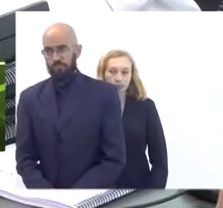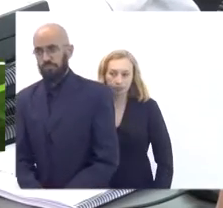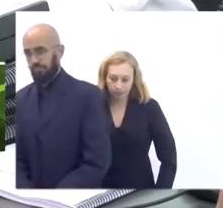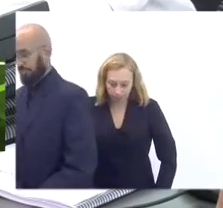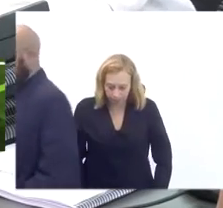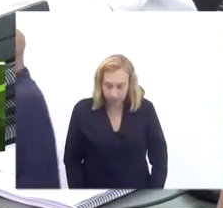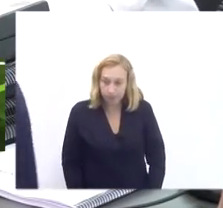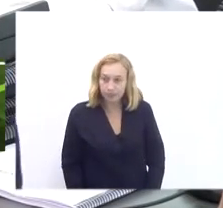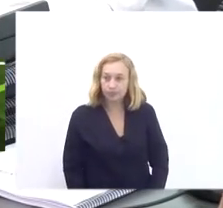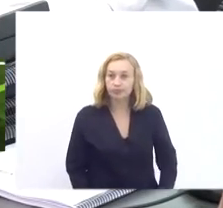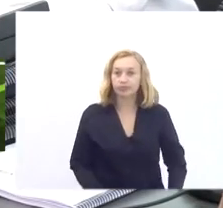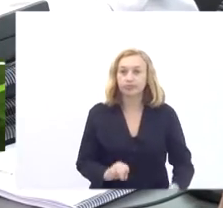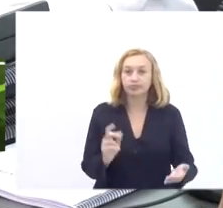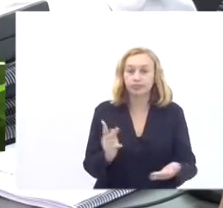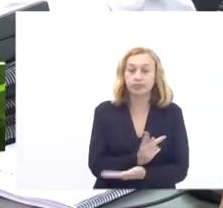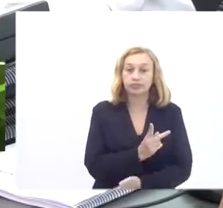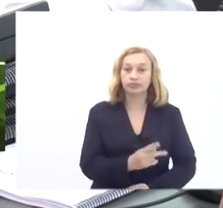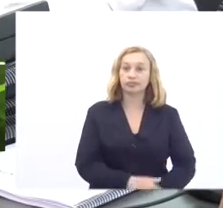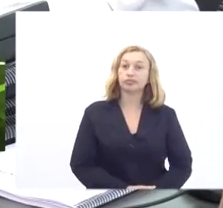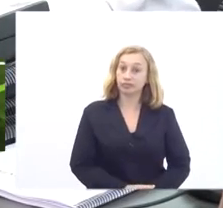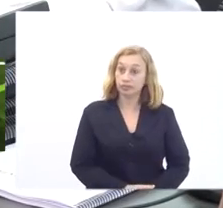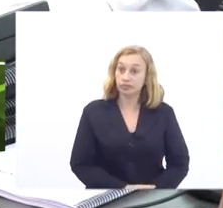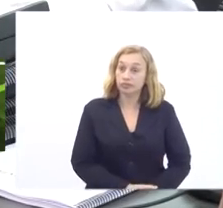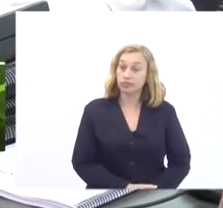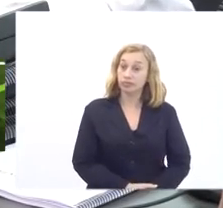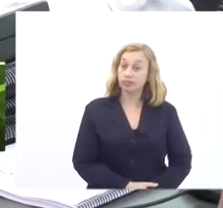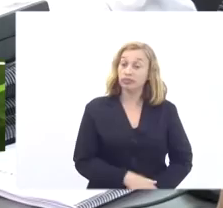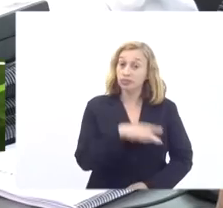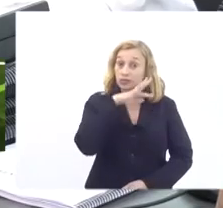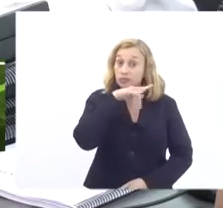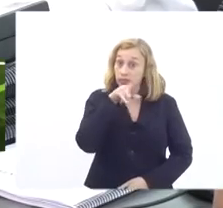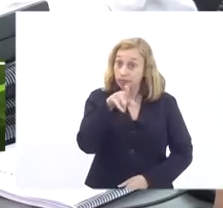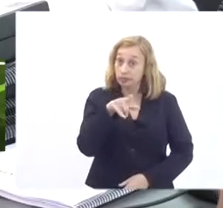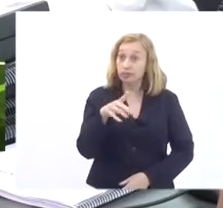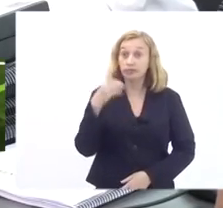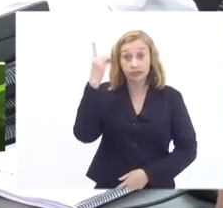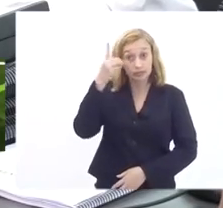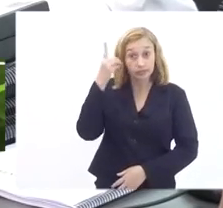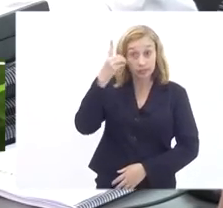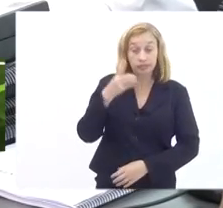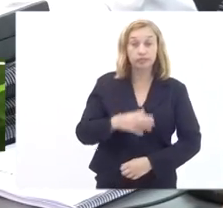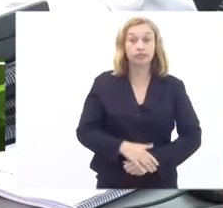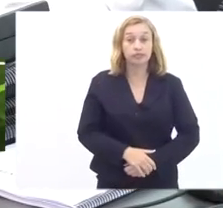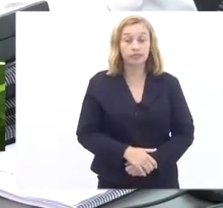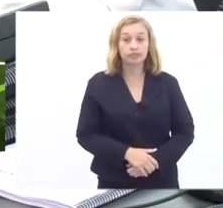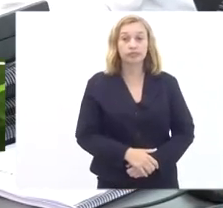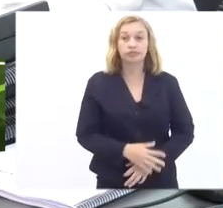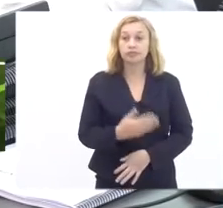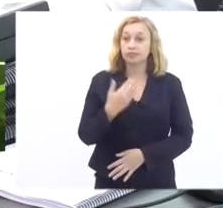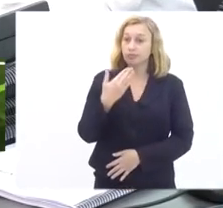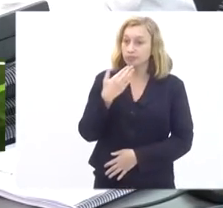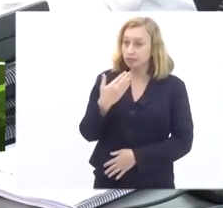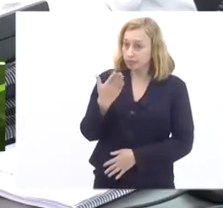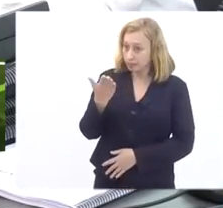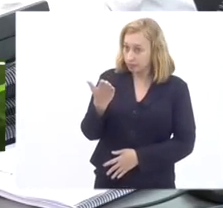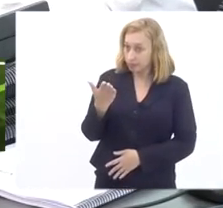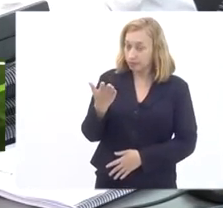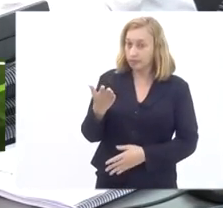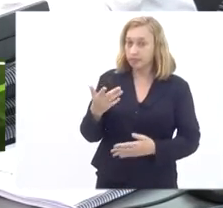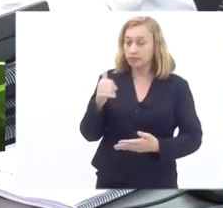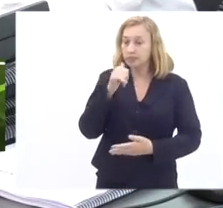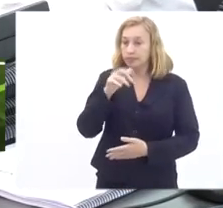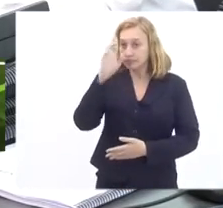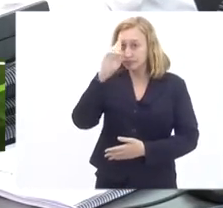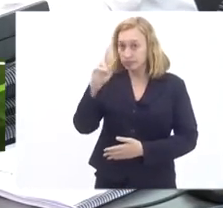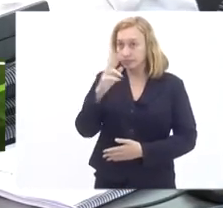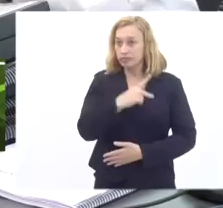aqui, será um circo dos horrores, deputado Luiz Paulo. Fica mais uma sugestão para Vossa Excelência. Nós estamos